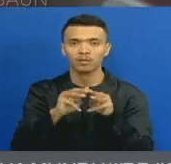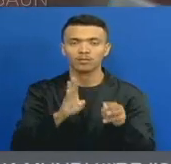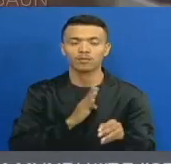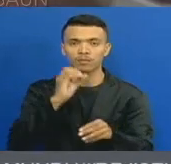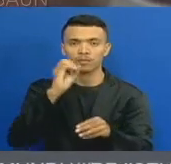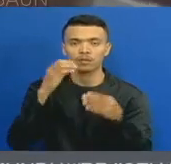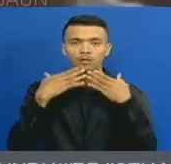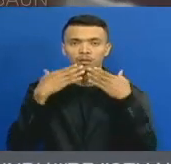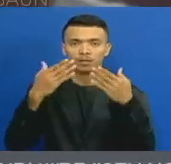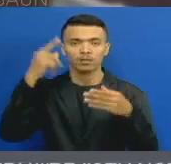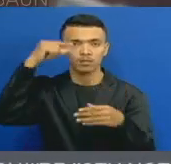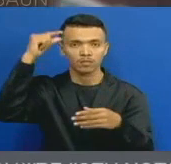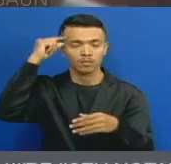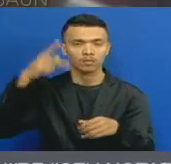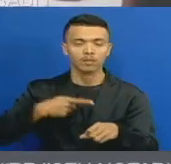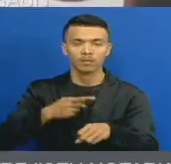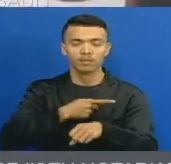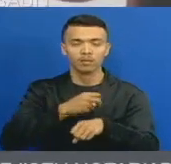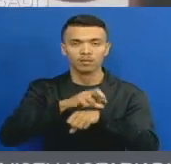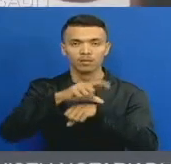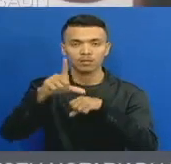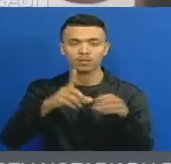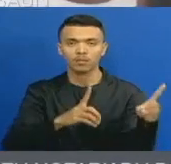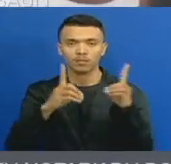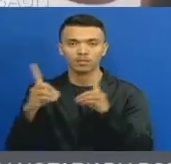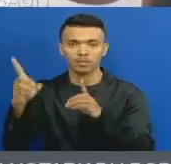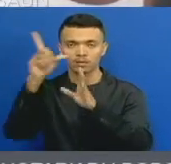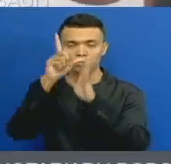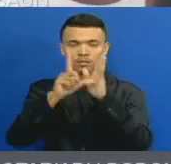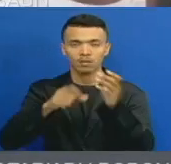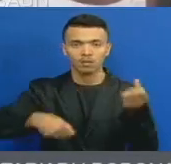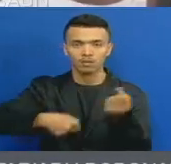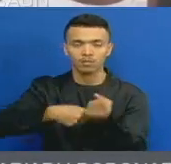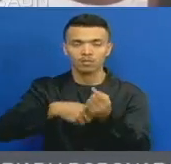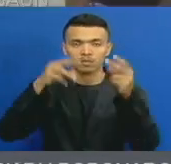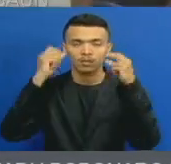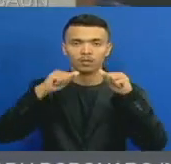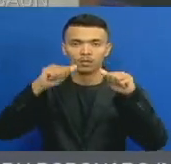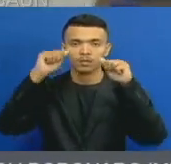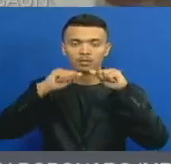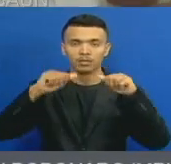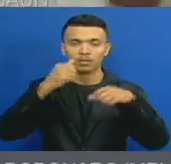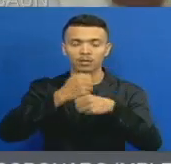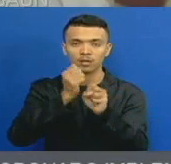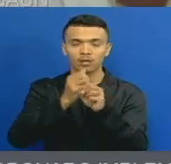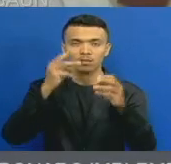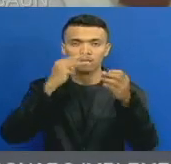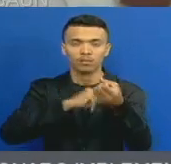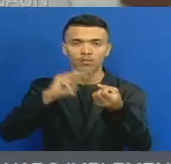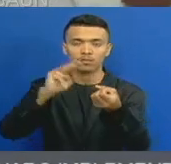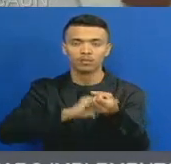agradece para o governo, no Parlamento Nacional, cria uma lei, a tu Bele motiva uma artista sira produzir uma obra música rássica,